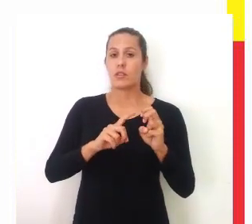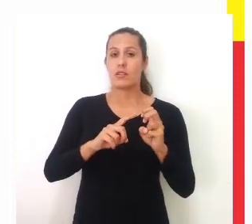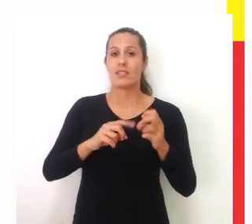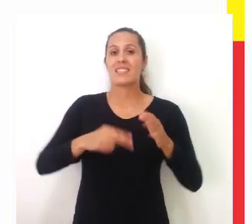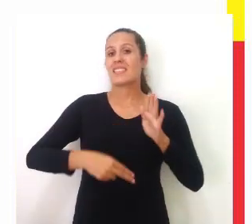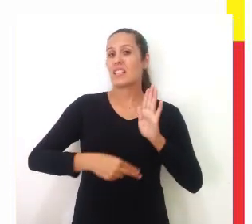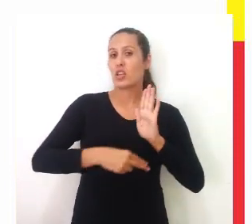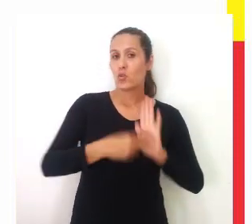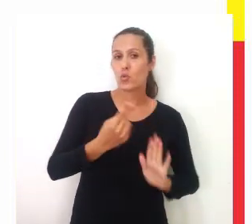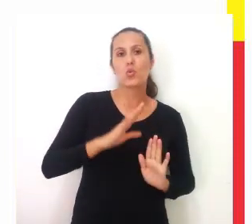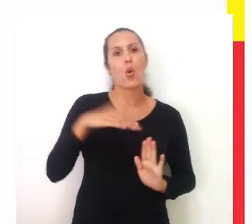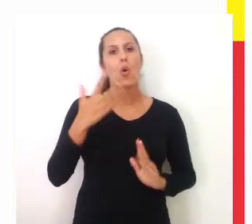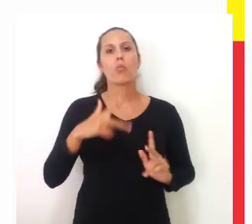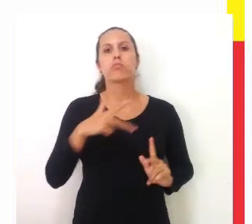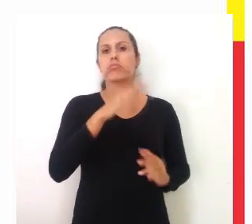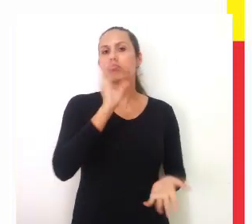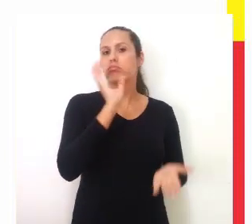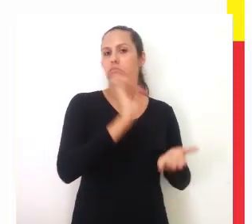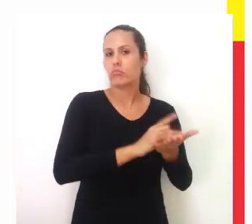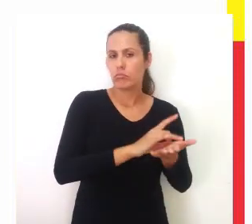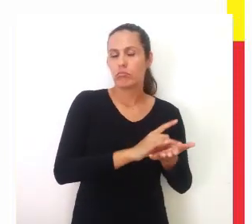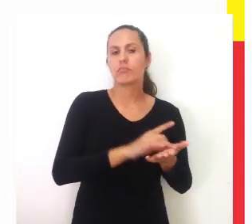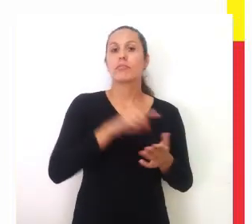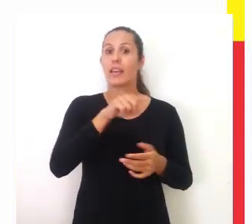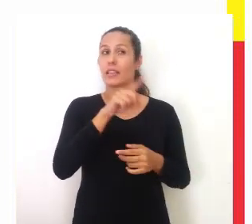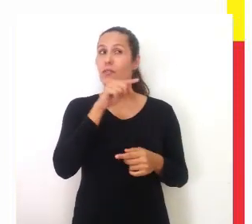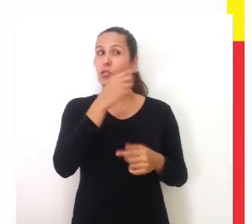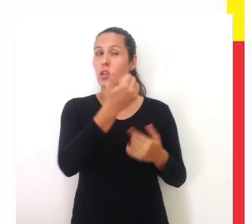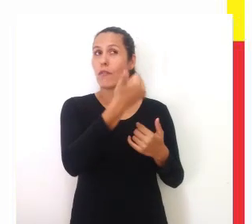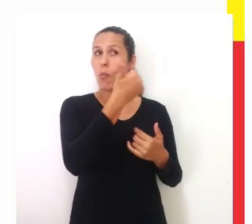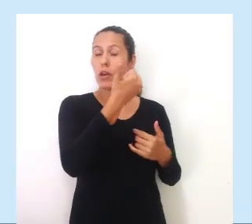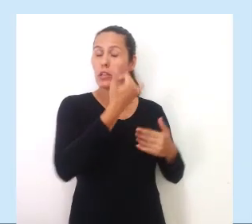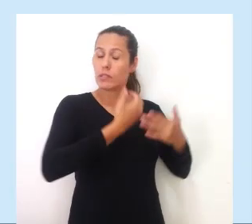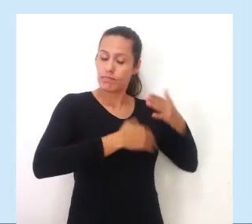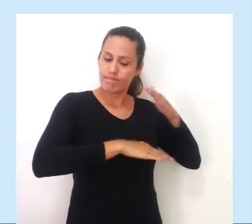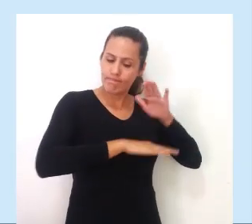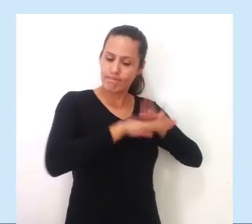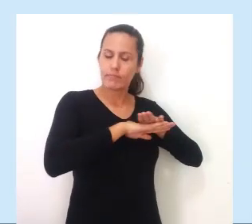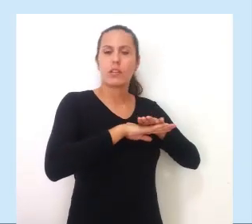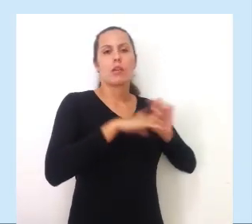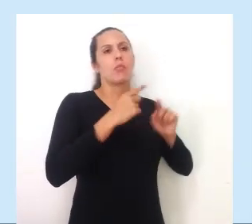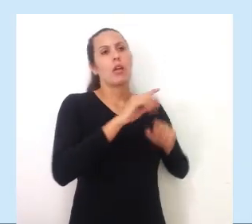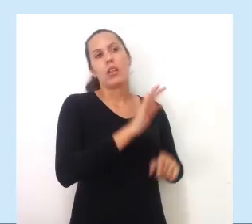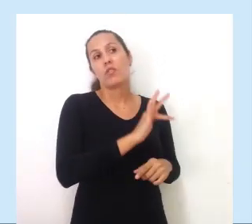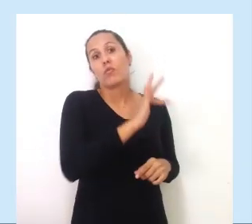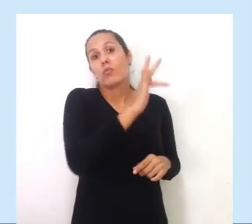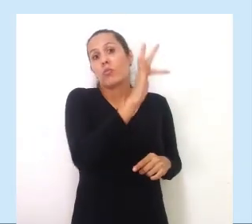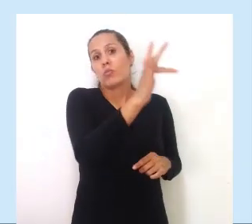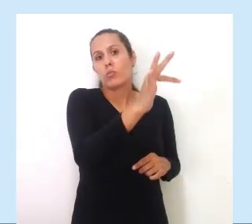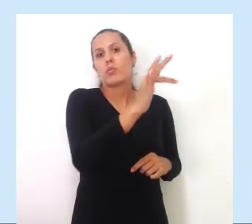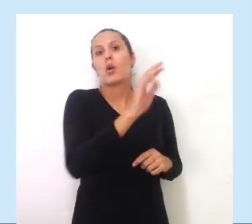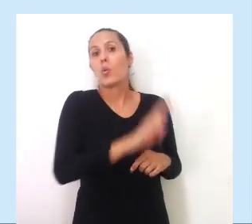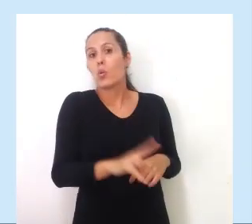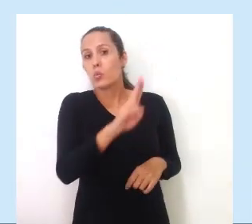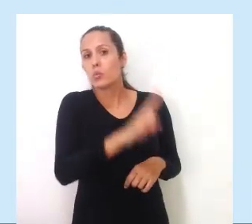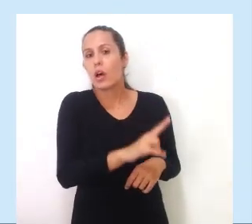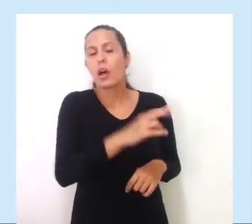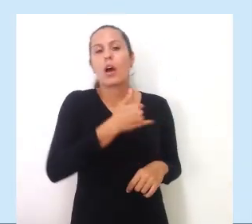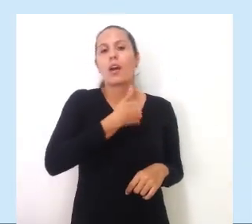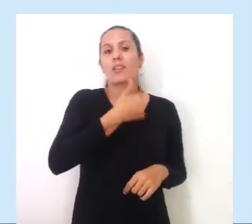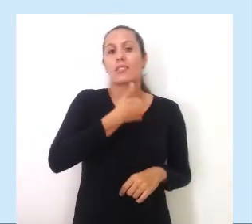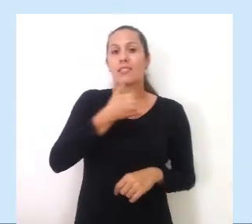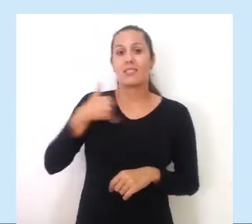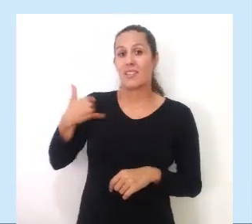métodos cirúrgicos ou definitivos. Este você vai guardar, porque quando for, vai utilizar somente